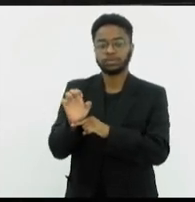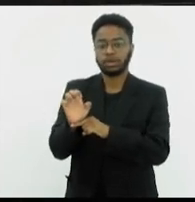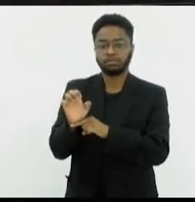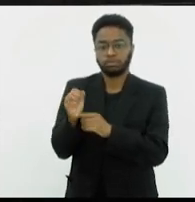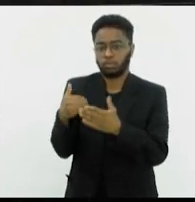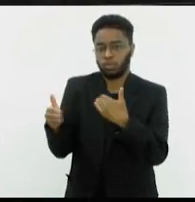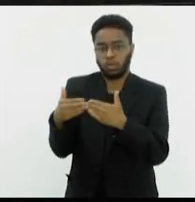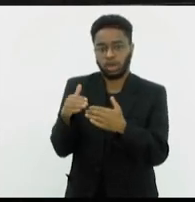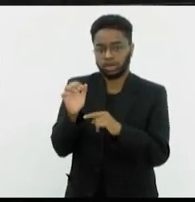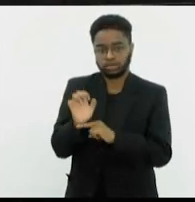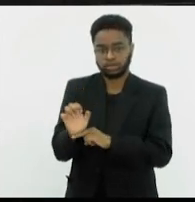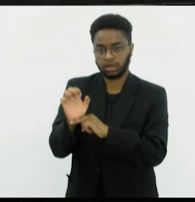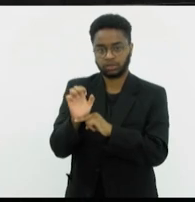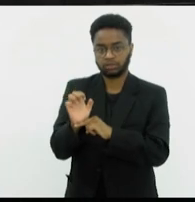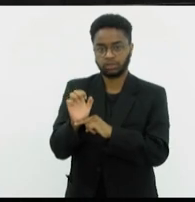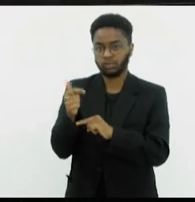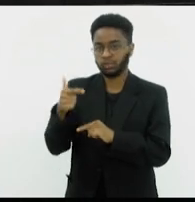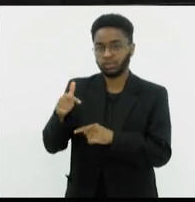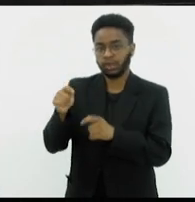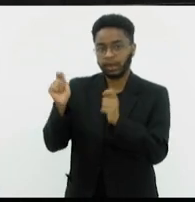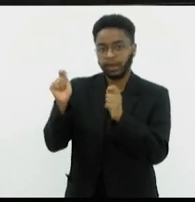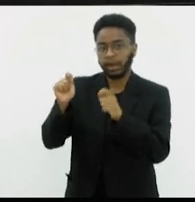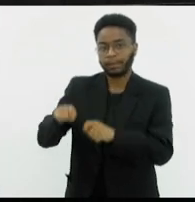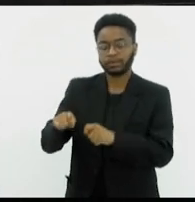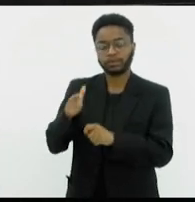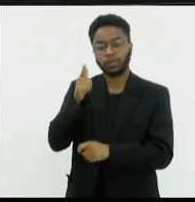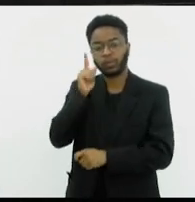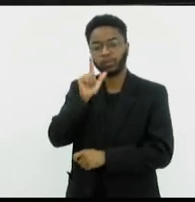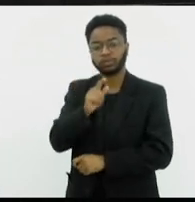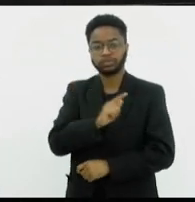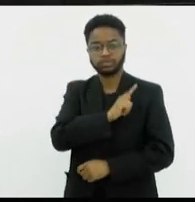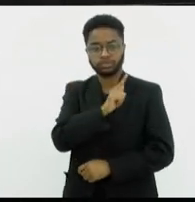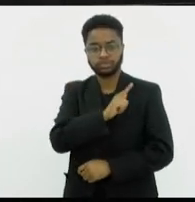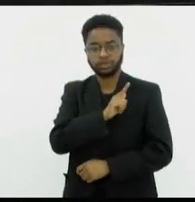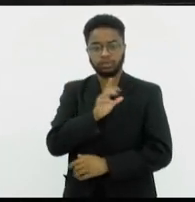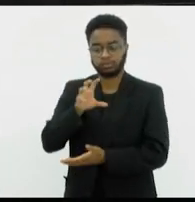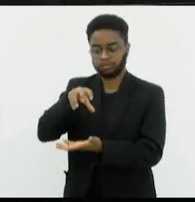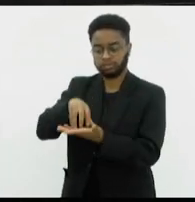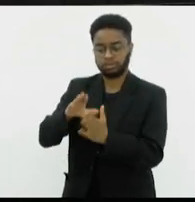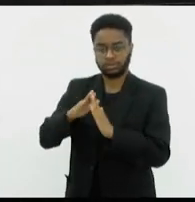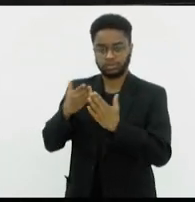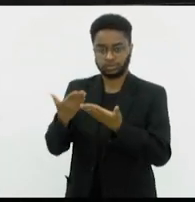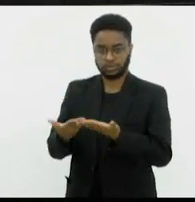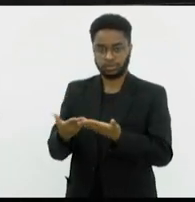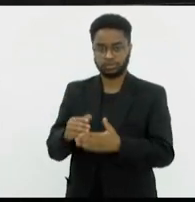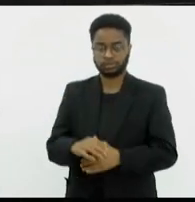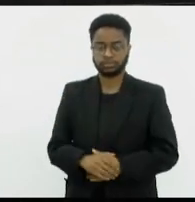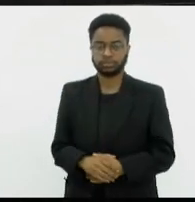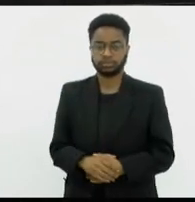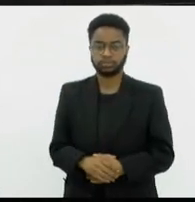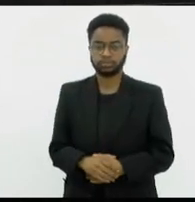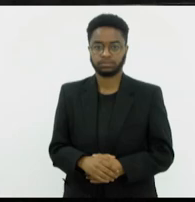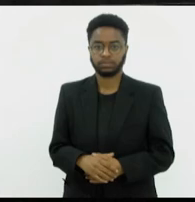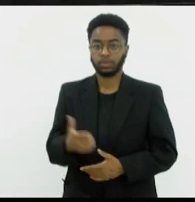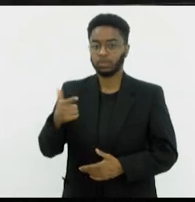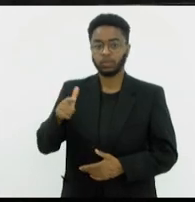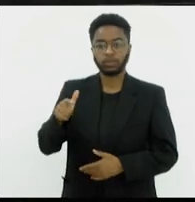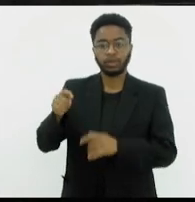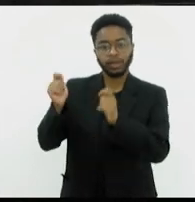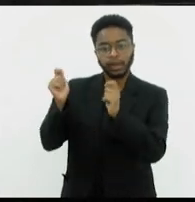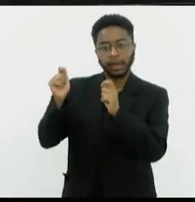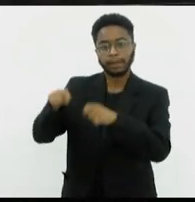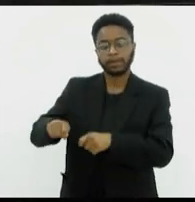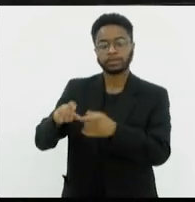for, não tenha capacidade de fazer gestão de unidade escolar. Não tenha capacidade